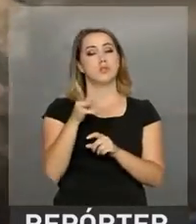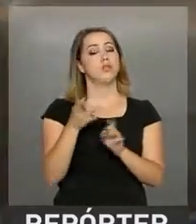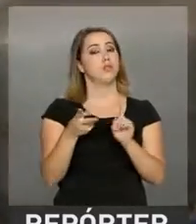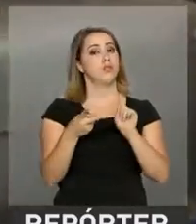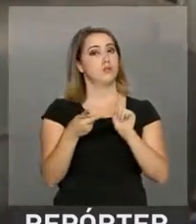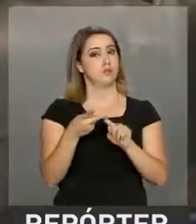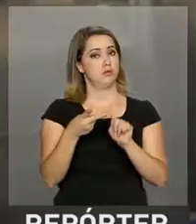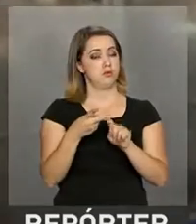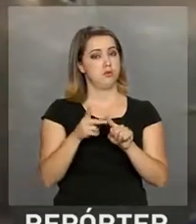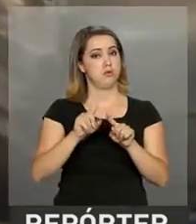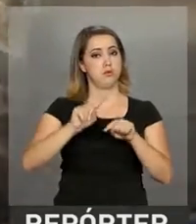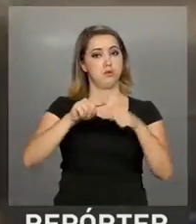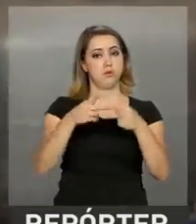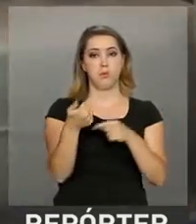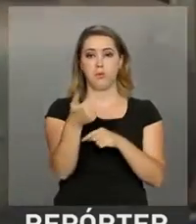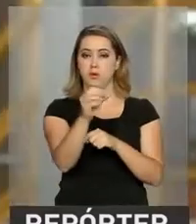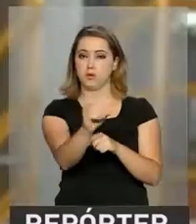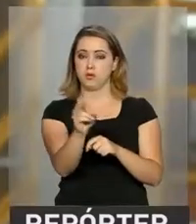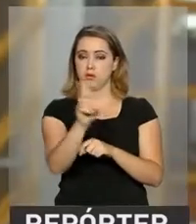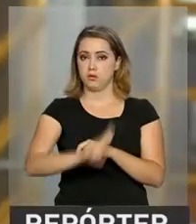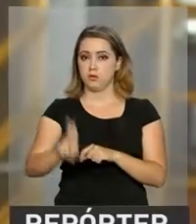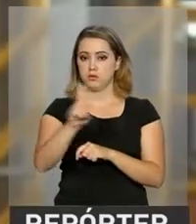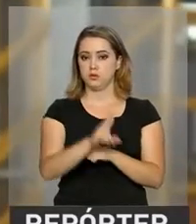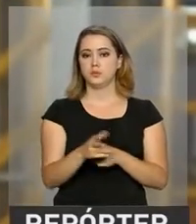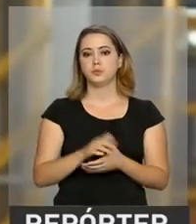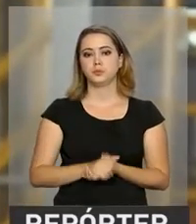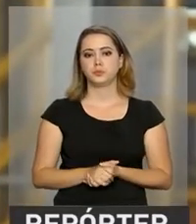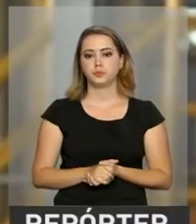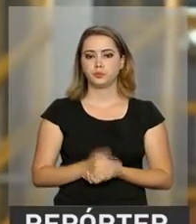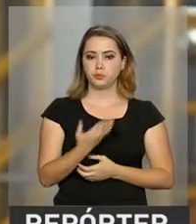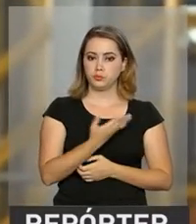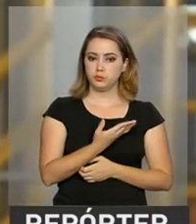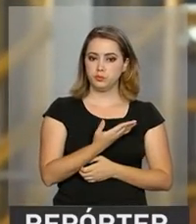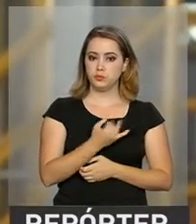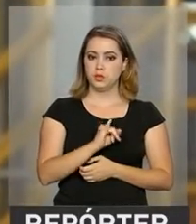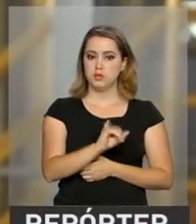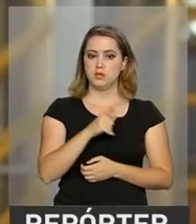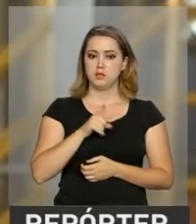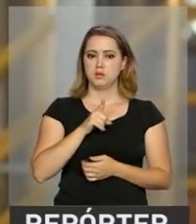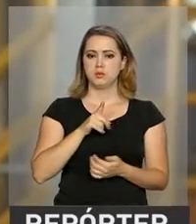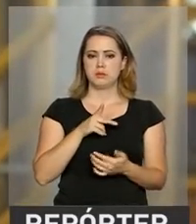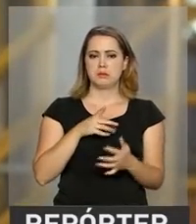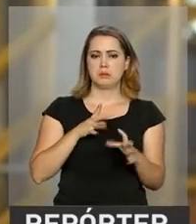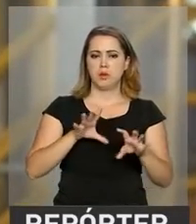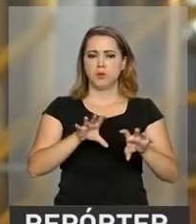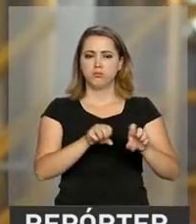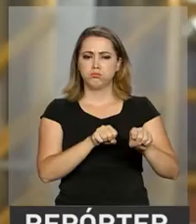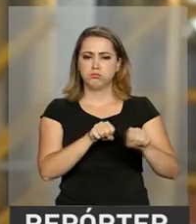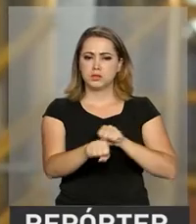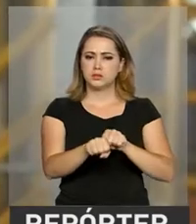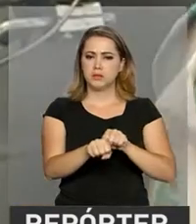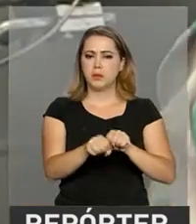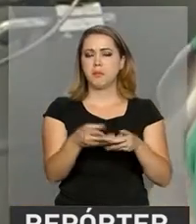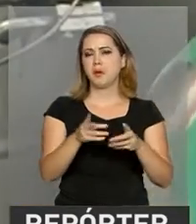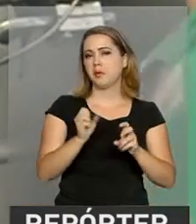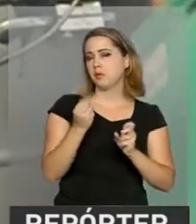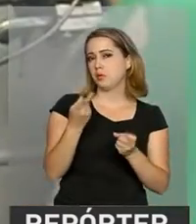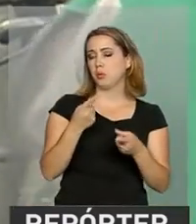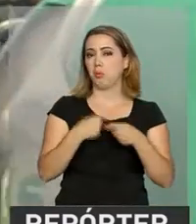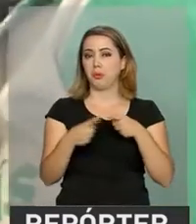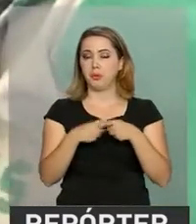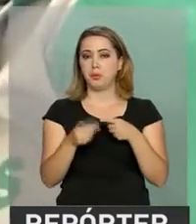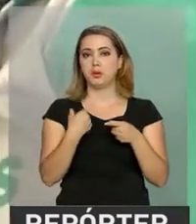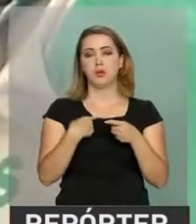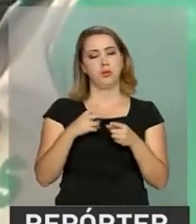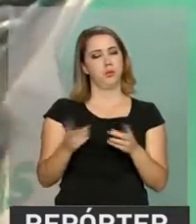seguintes a cada dez anos de uso quando ele está numa condição que não pode voltar mais para o cliente é sucateado mas não